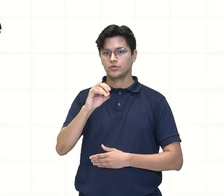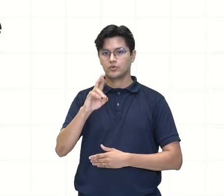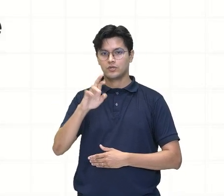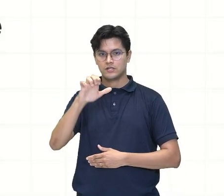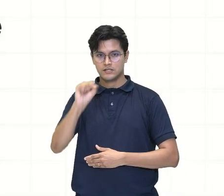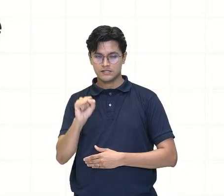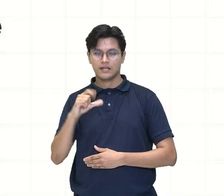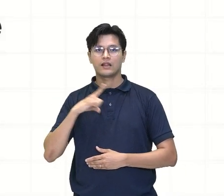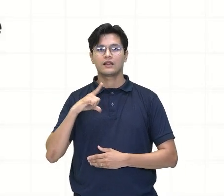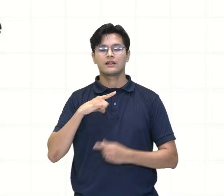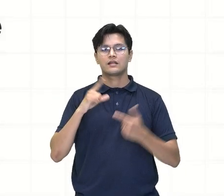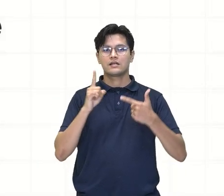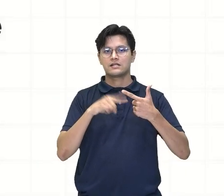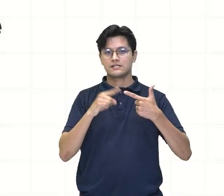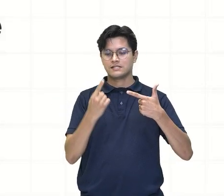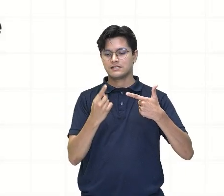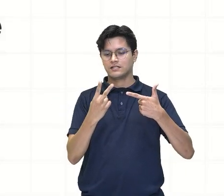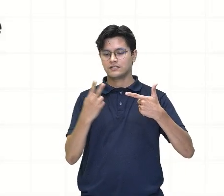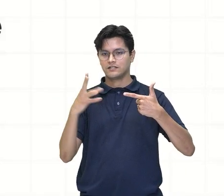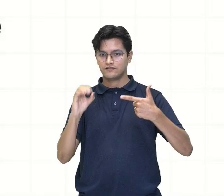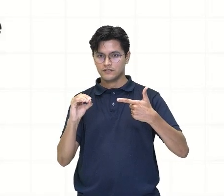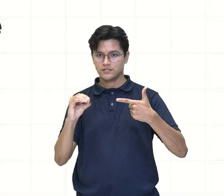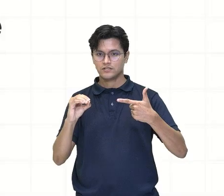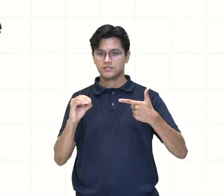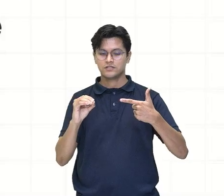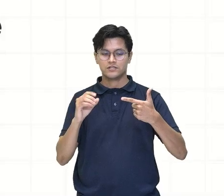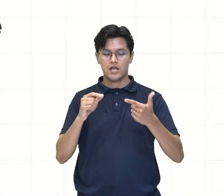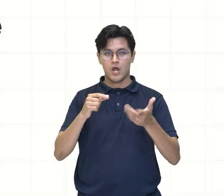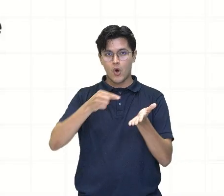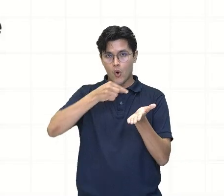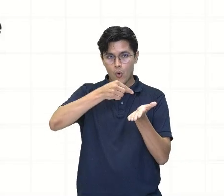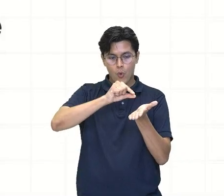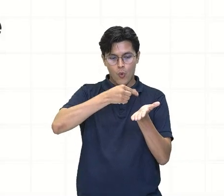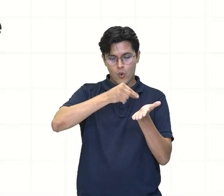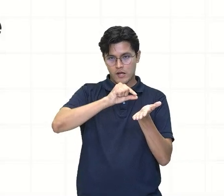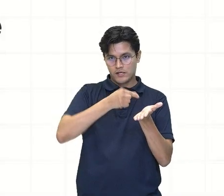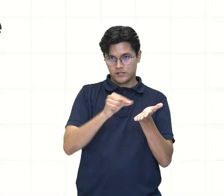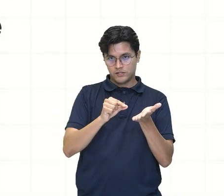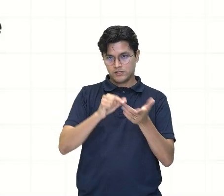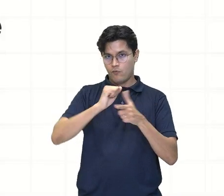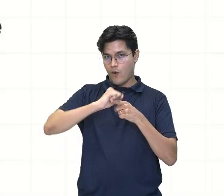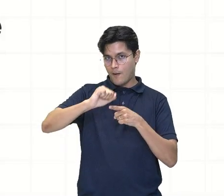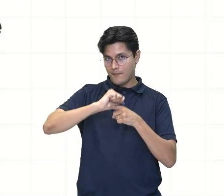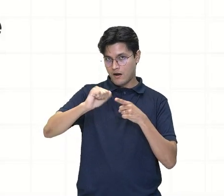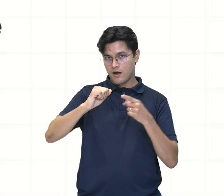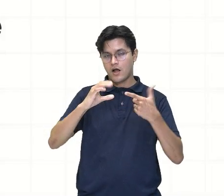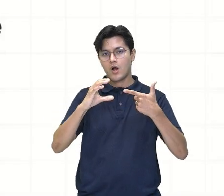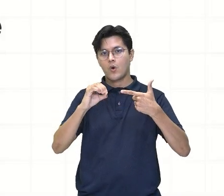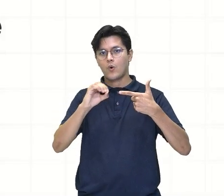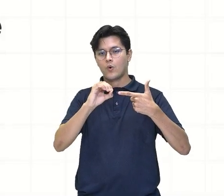120 corretivos, tá? Nós temos 148